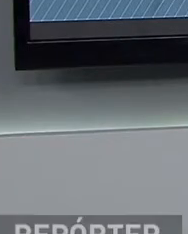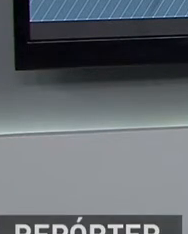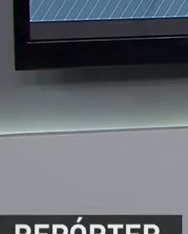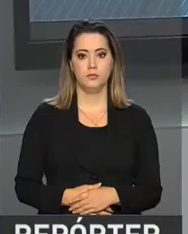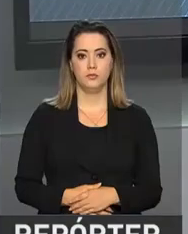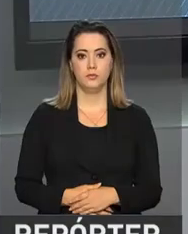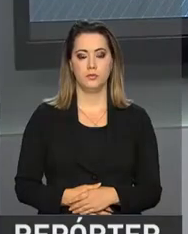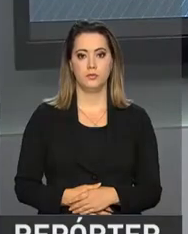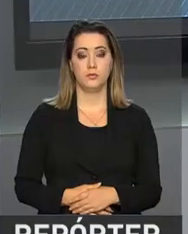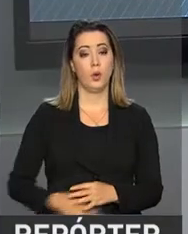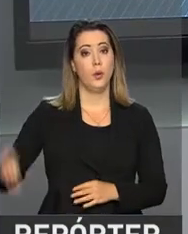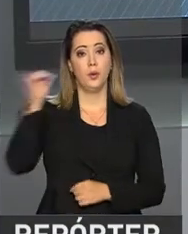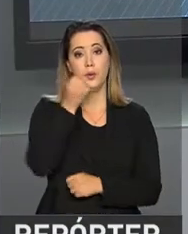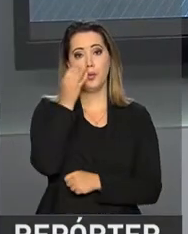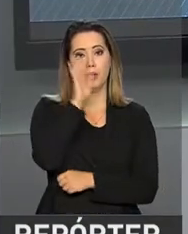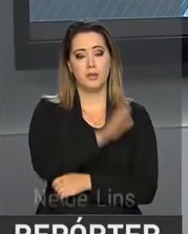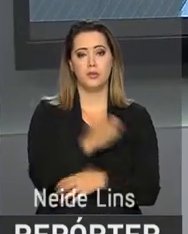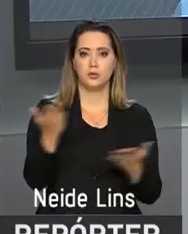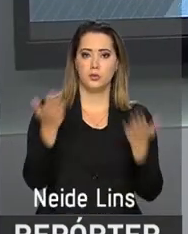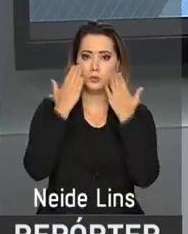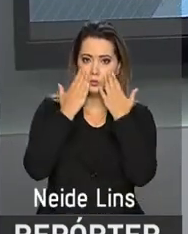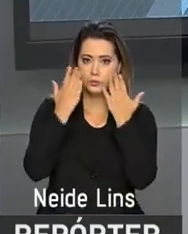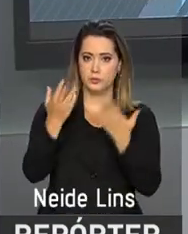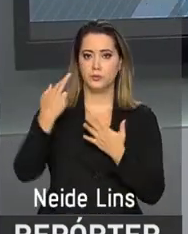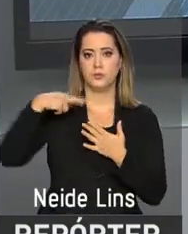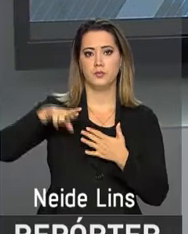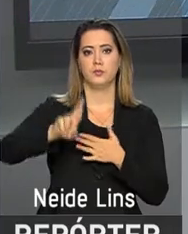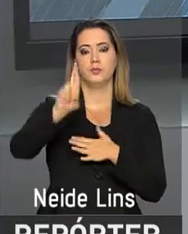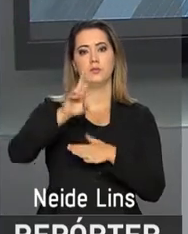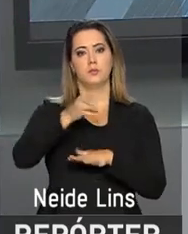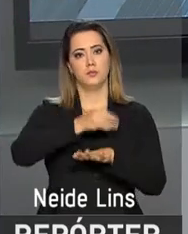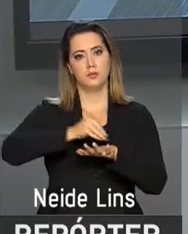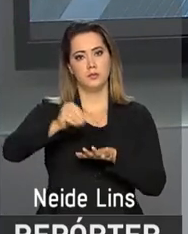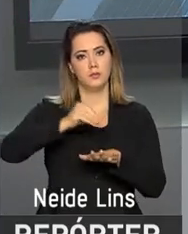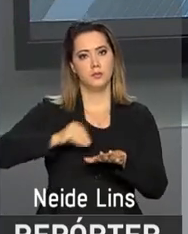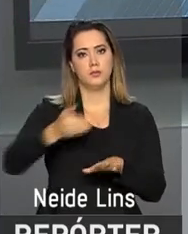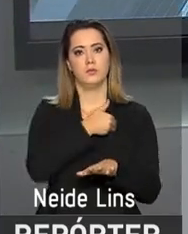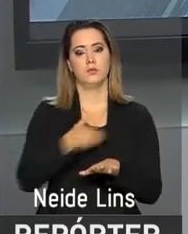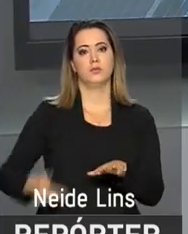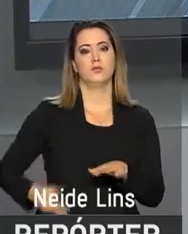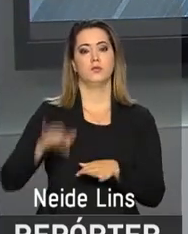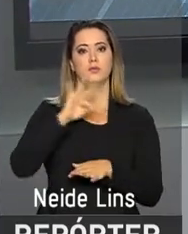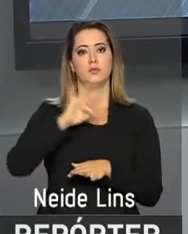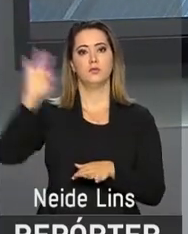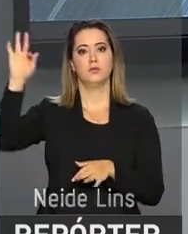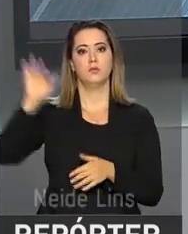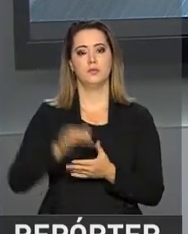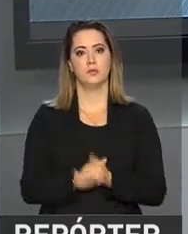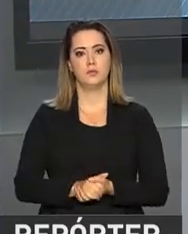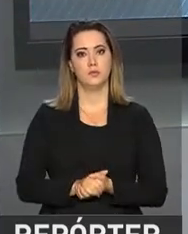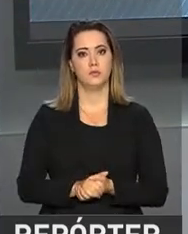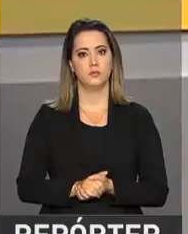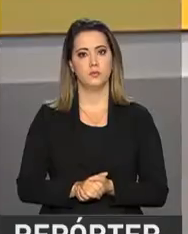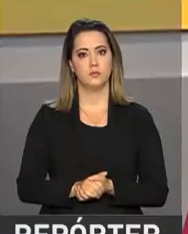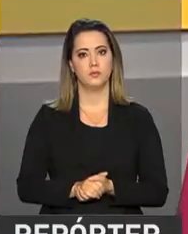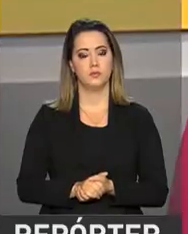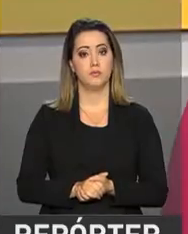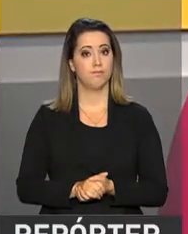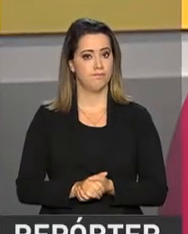olá boa tarde começa agora mais uma edição do repórter nbr com as notícias do governo federal